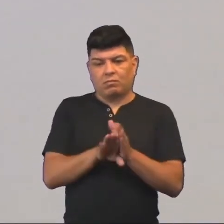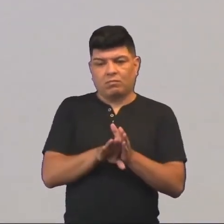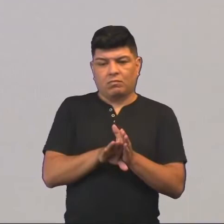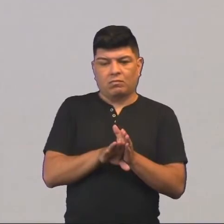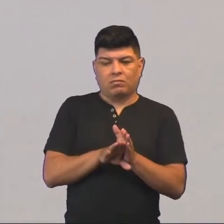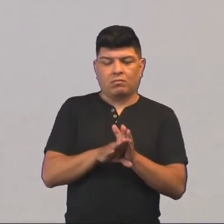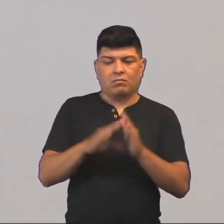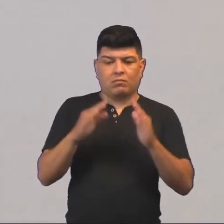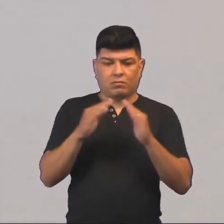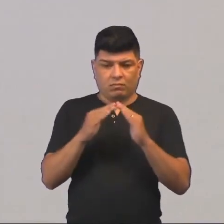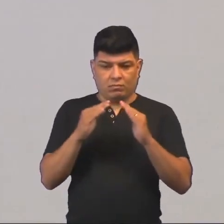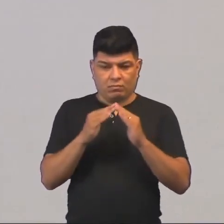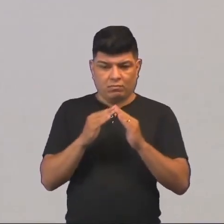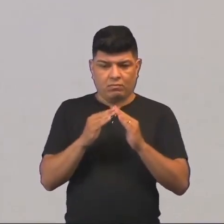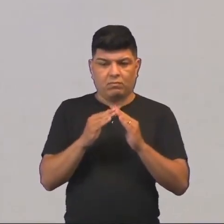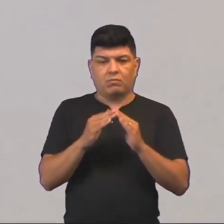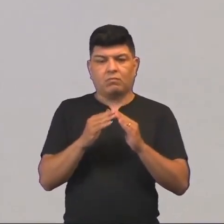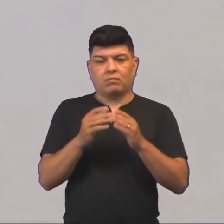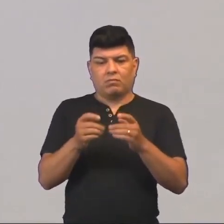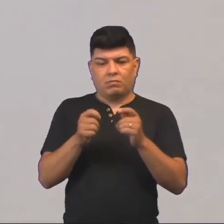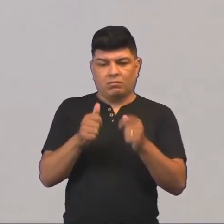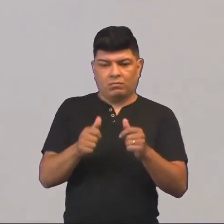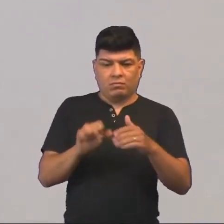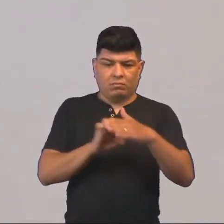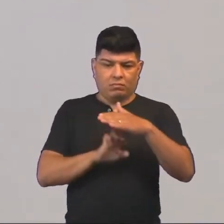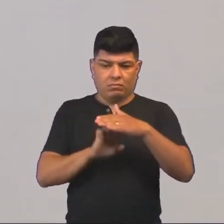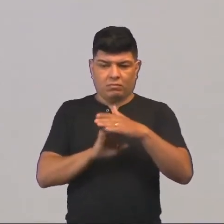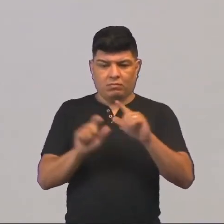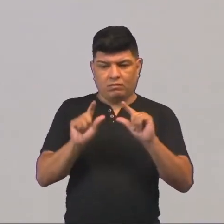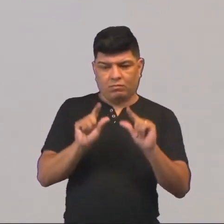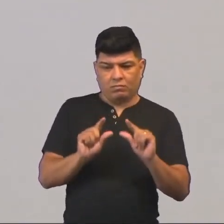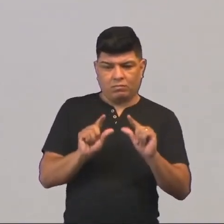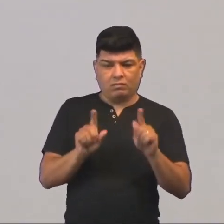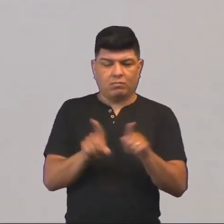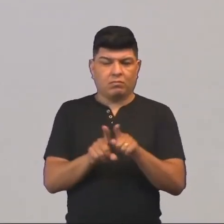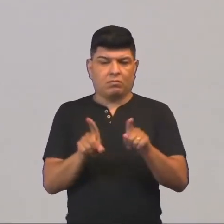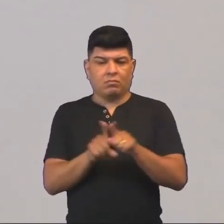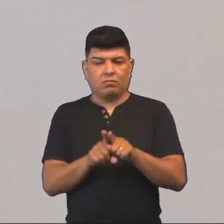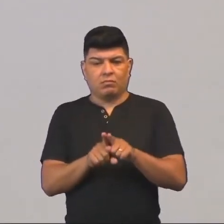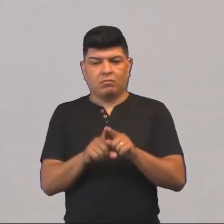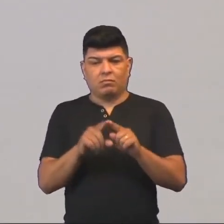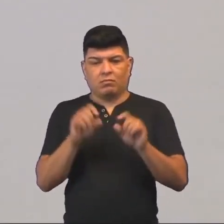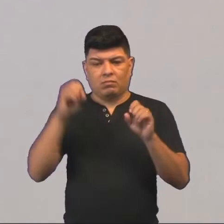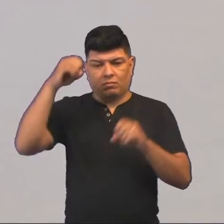chegar nas nossas residências, em pequenos estabelecimentos comerciais